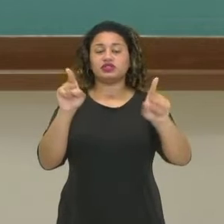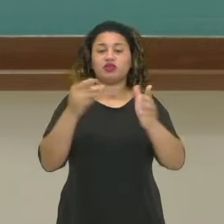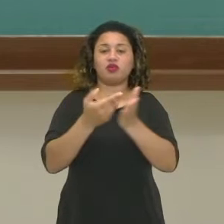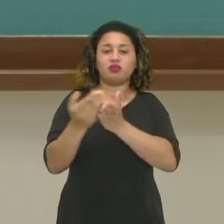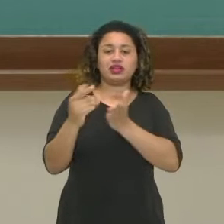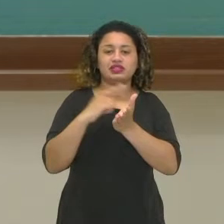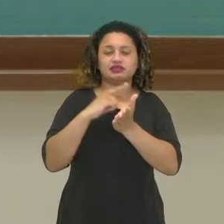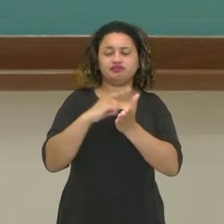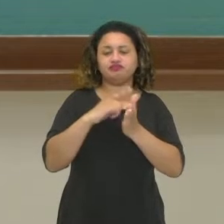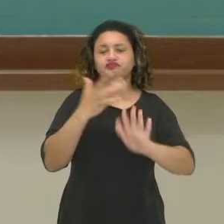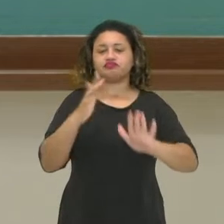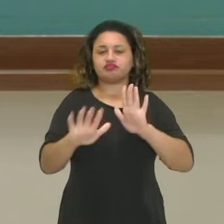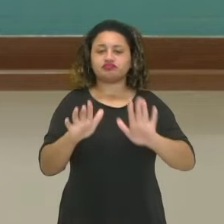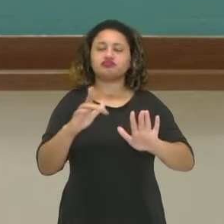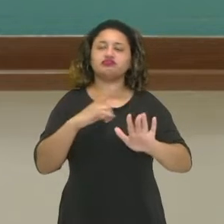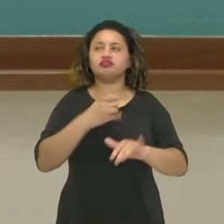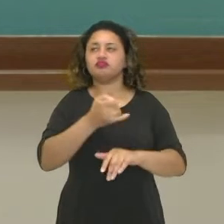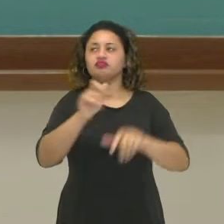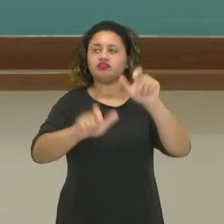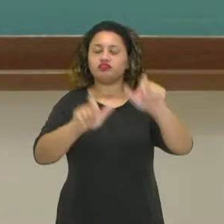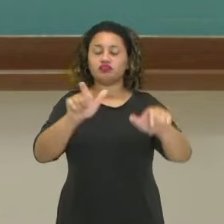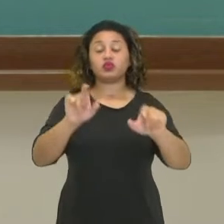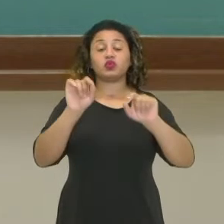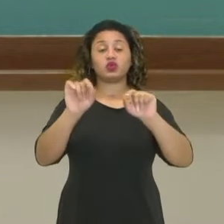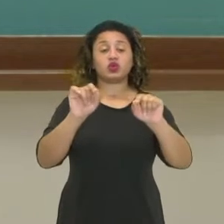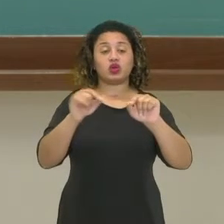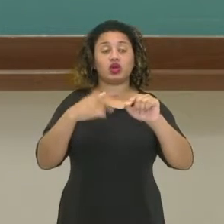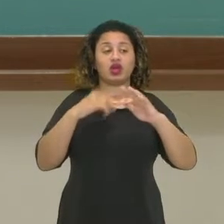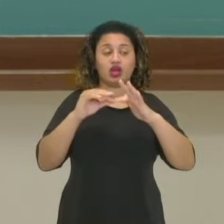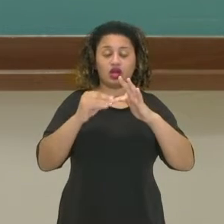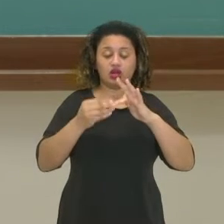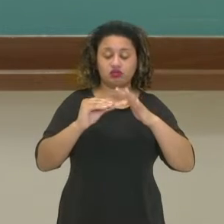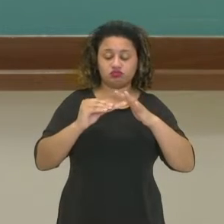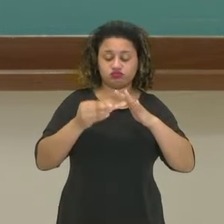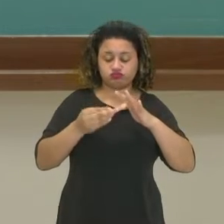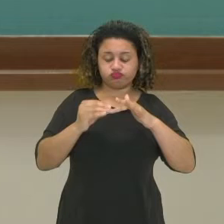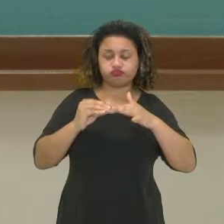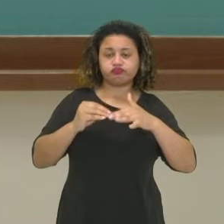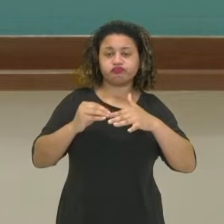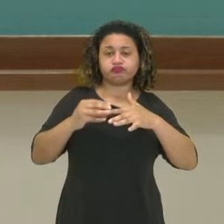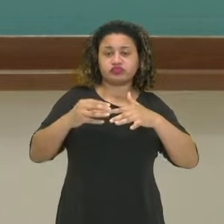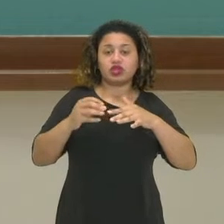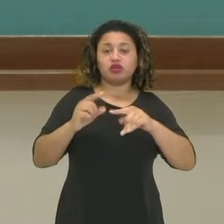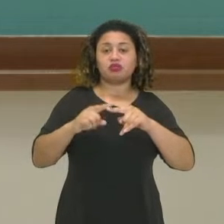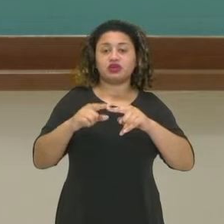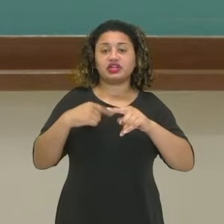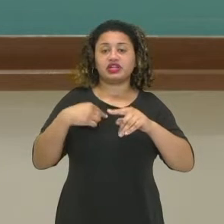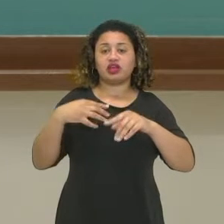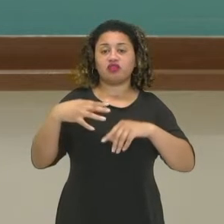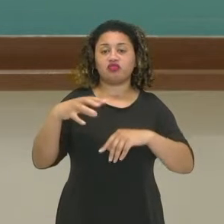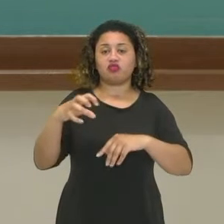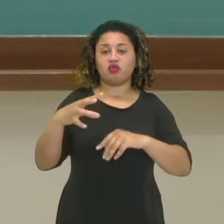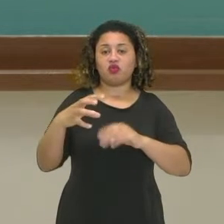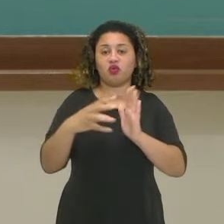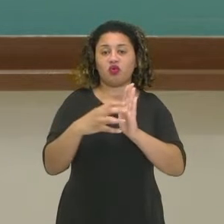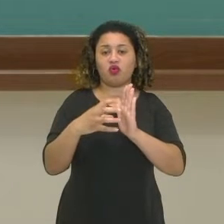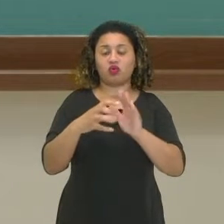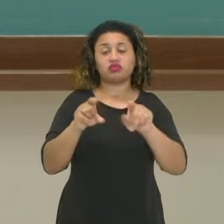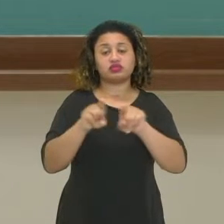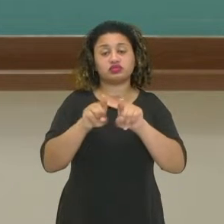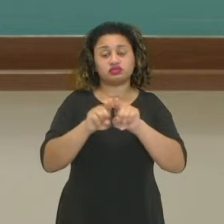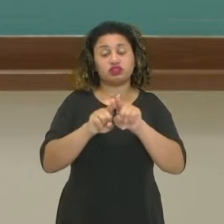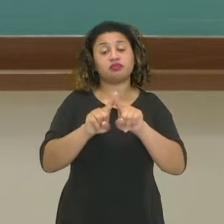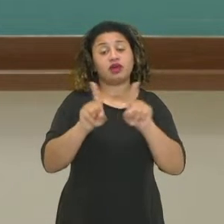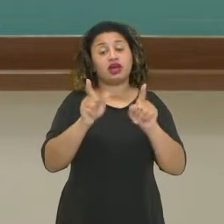Então, há relatos de espessamento das unhas, né, porque os fungos estão presentes no nosso dia a dia, mas eles são controlados por